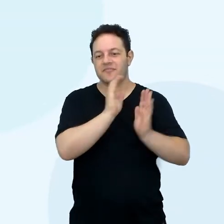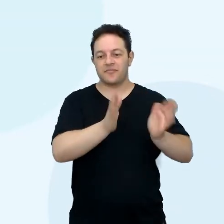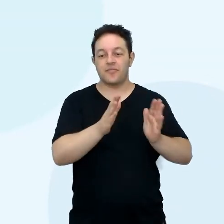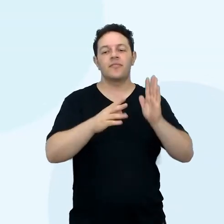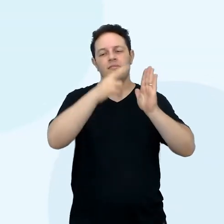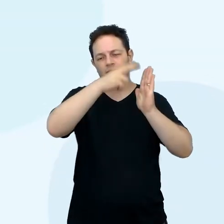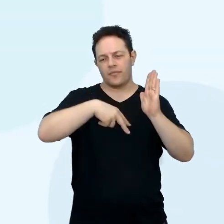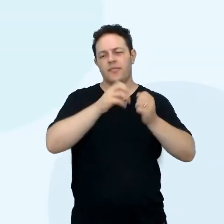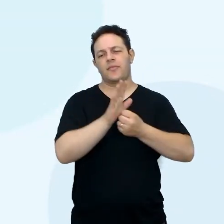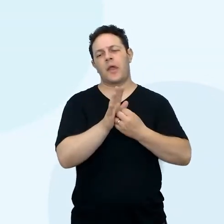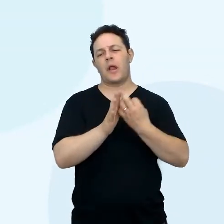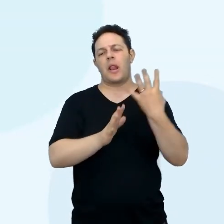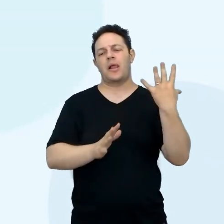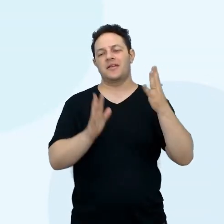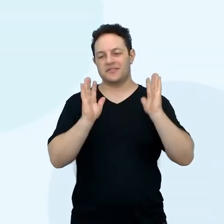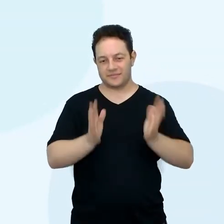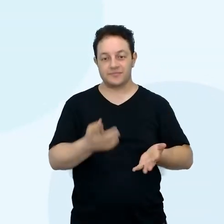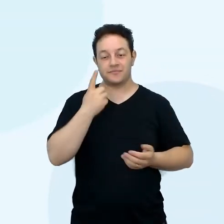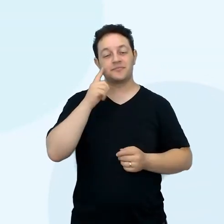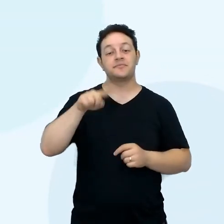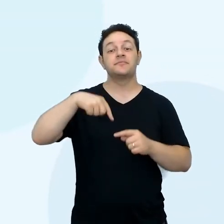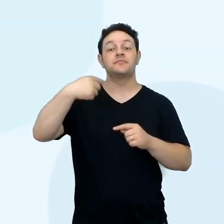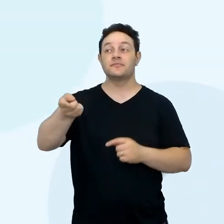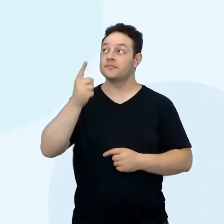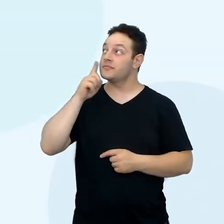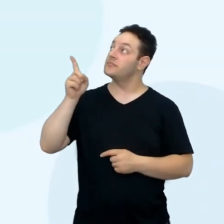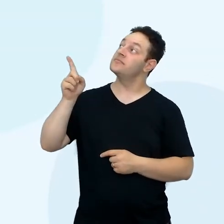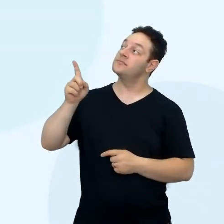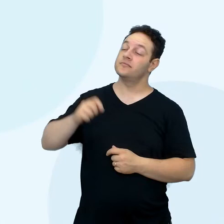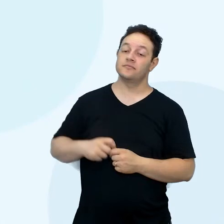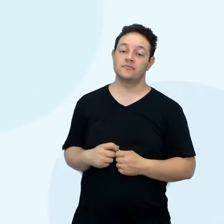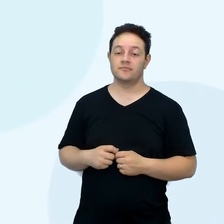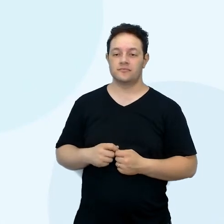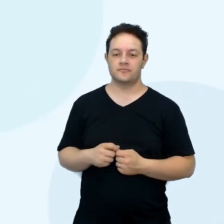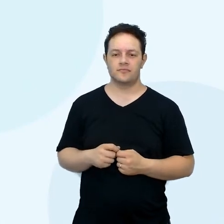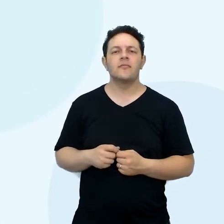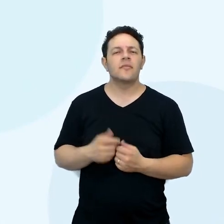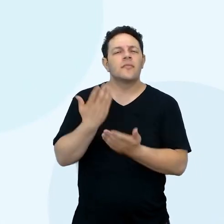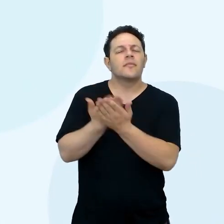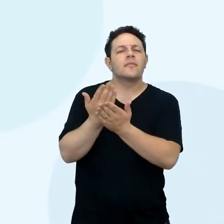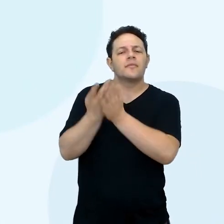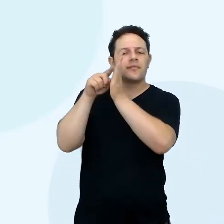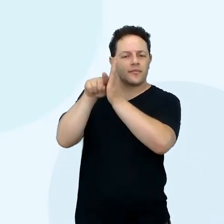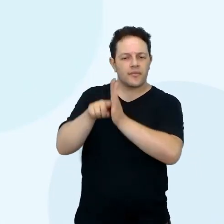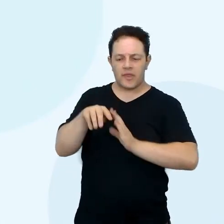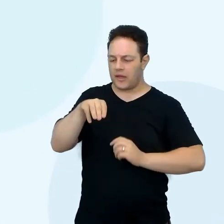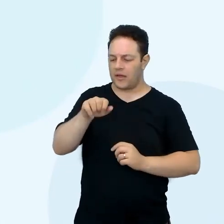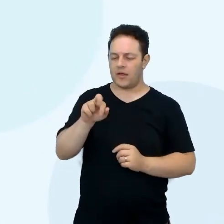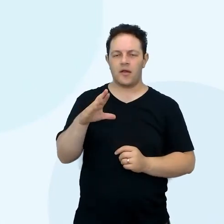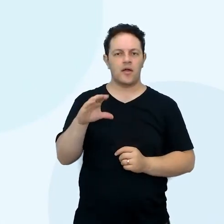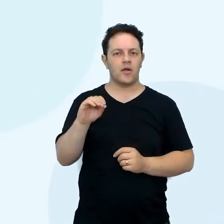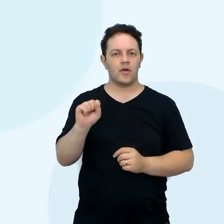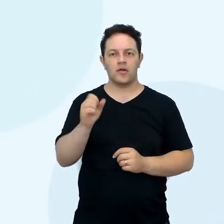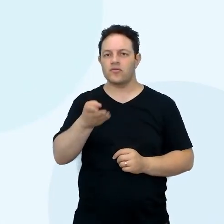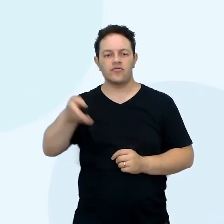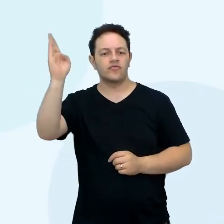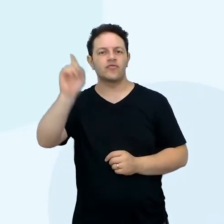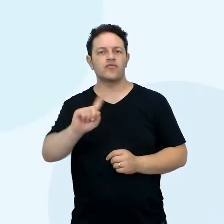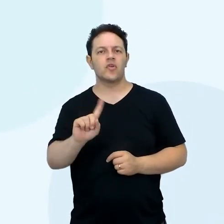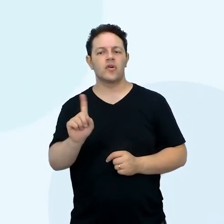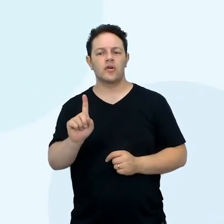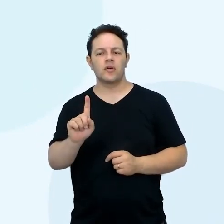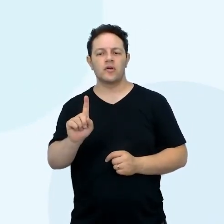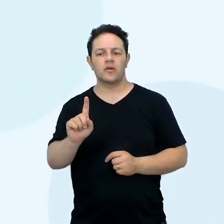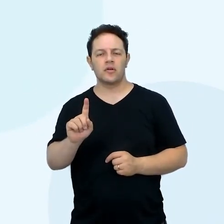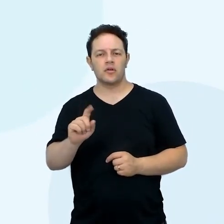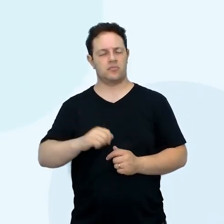gente já leu várias vezes, né, então eu já vou partir para essa parte, né. Estudo de caso, Marcos não foi. Tá? Por que